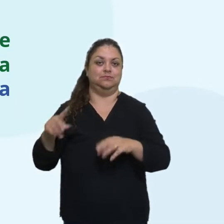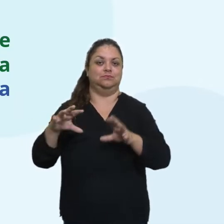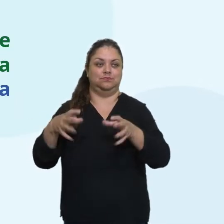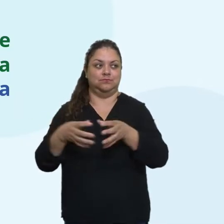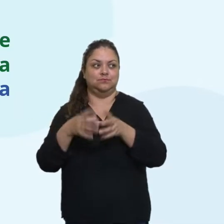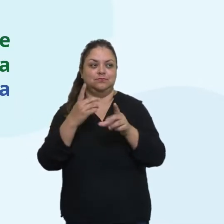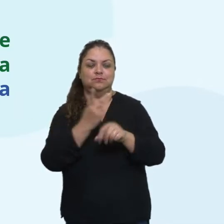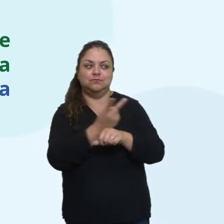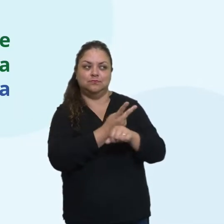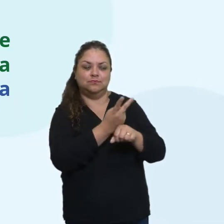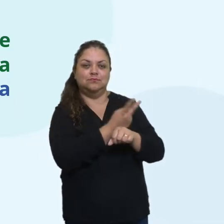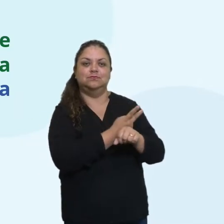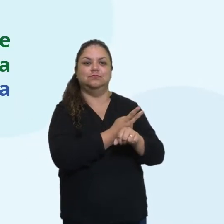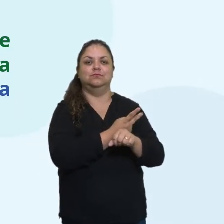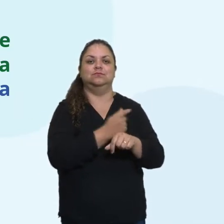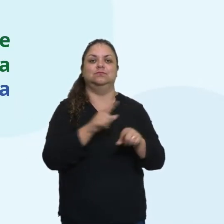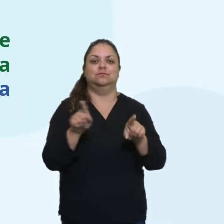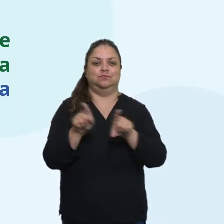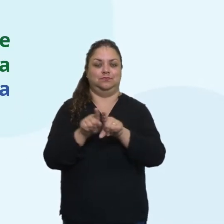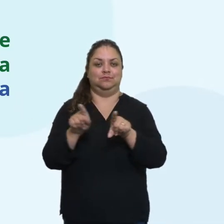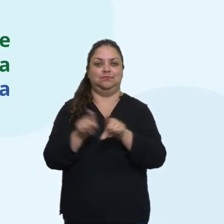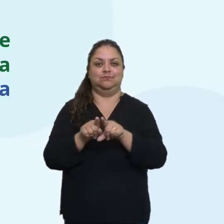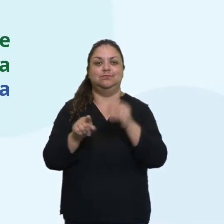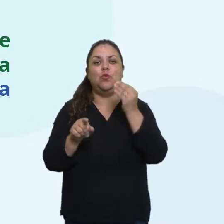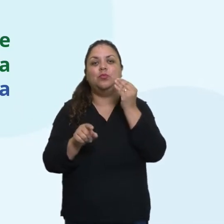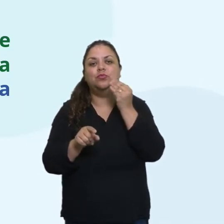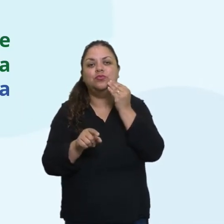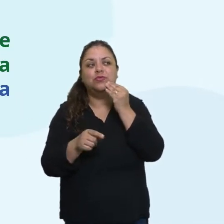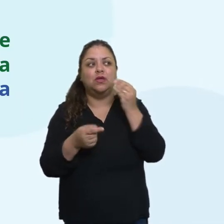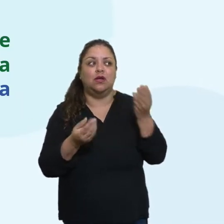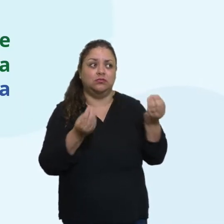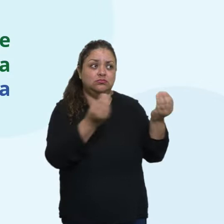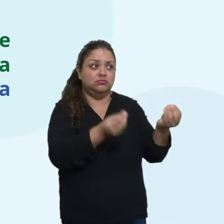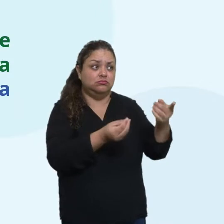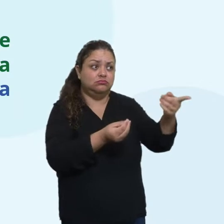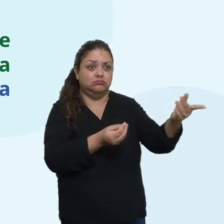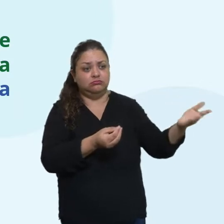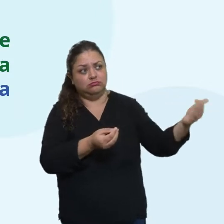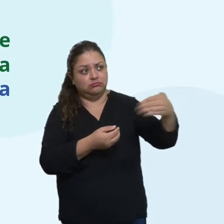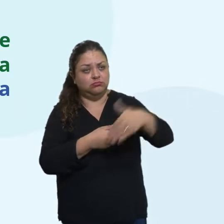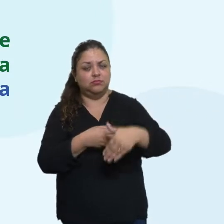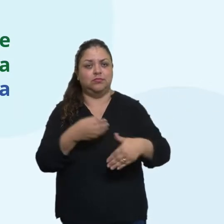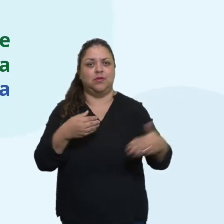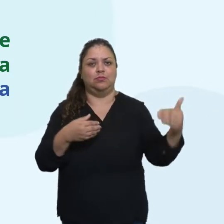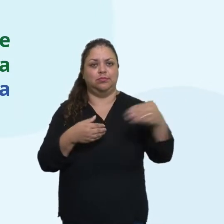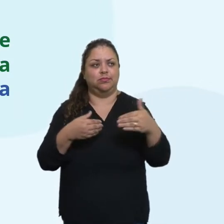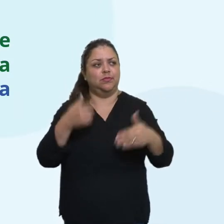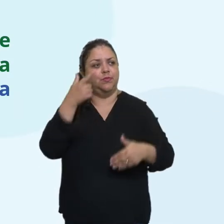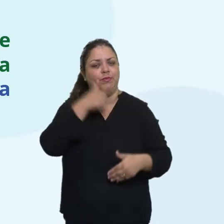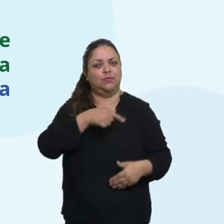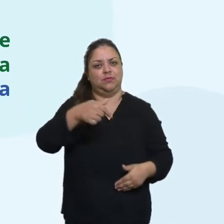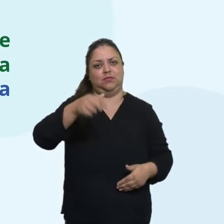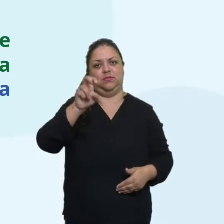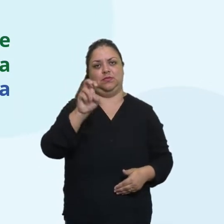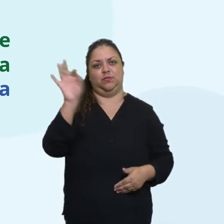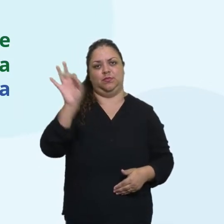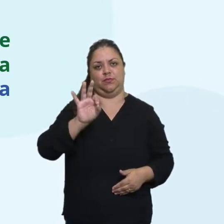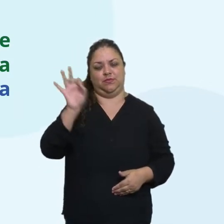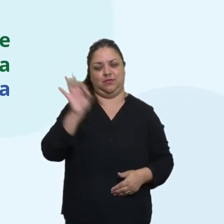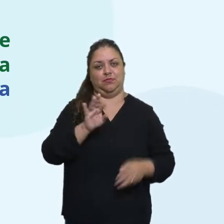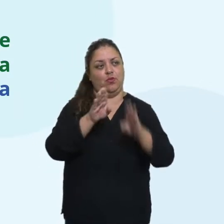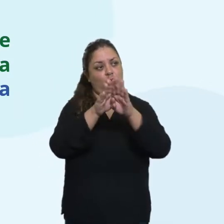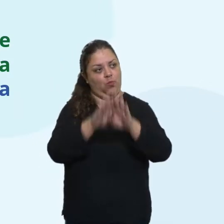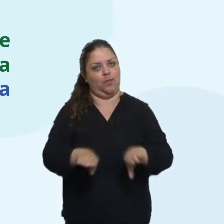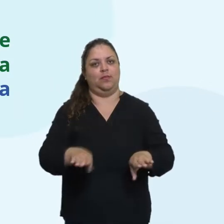né gerar essa oportunidade de compensação de ausência para que alcance aí o 75 por cento Então veja